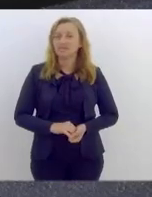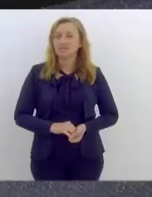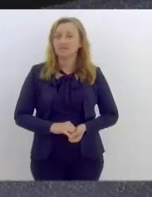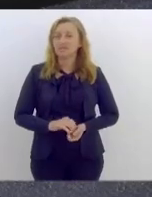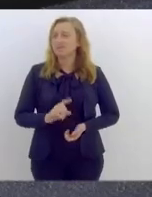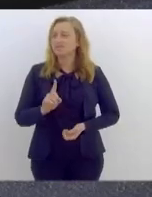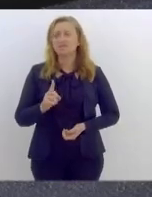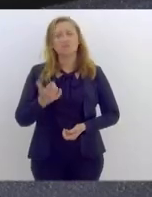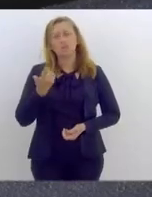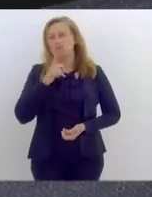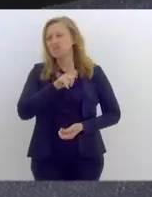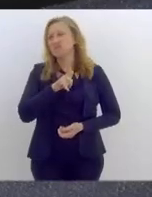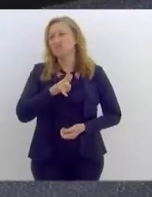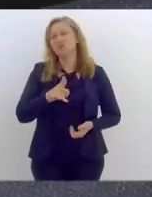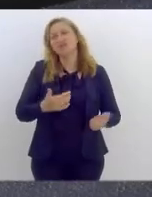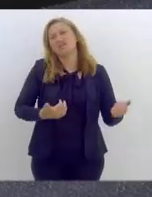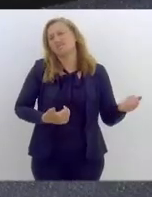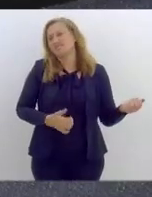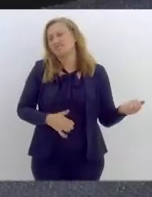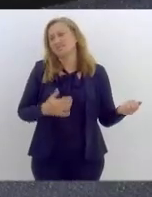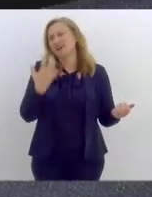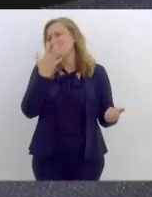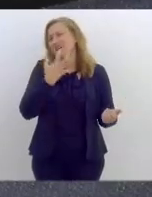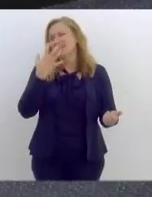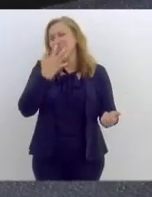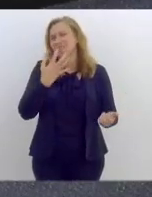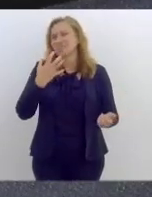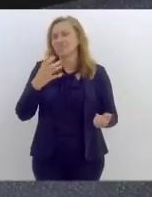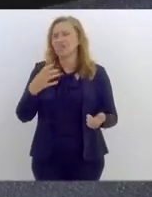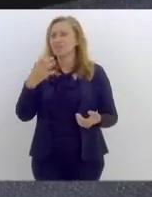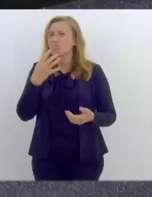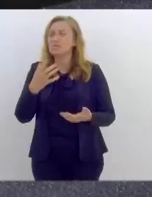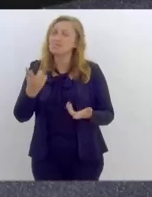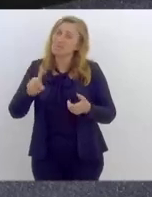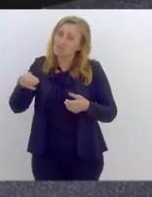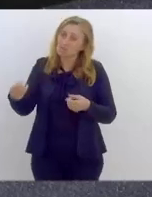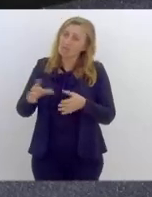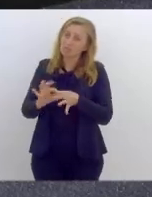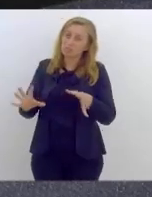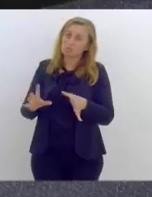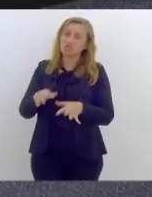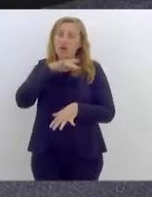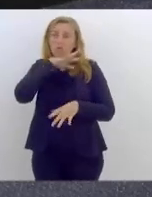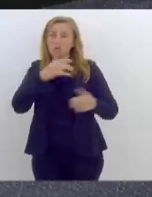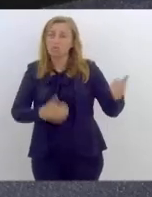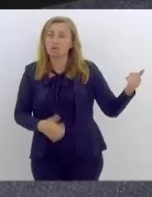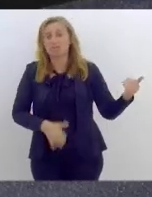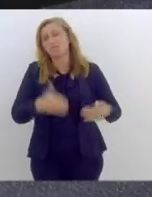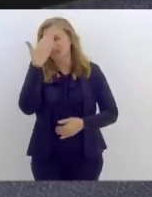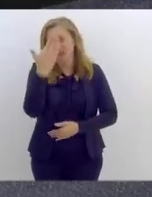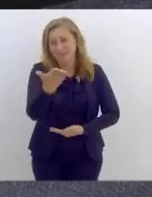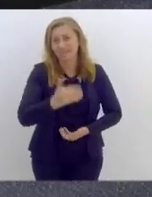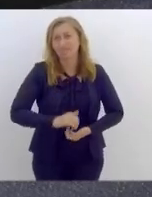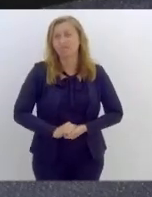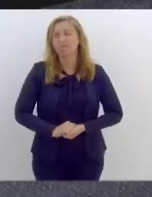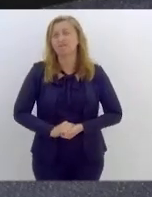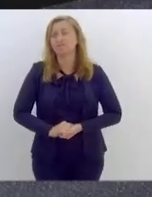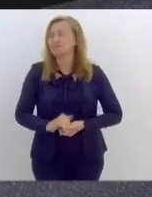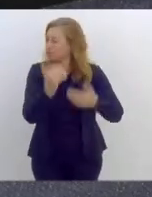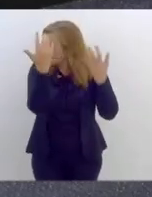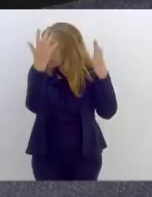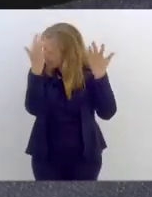sair mesmo. Eu ia cantar o Índio do Caetano, mas fica para a próxima. Obrigado e um